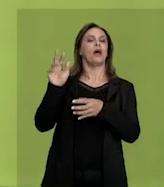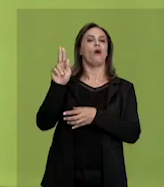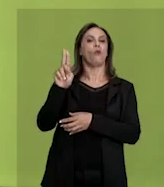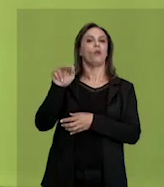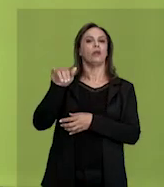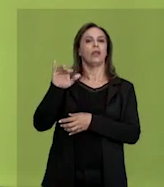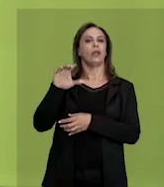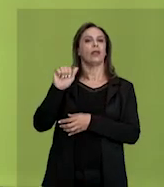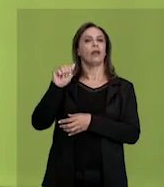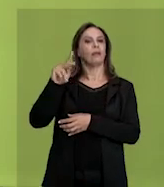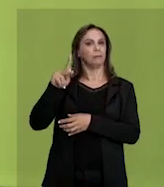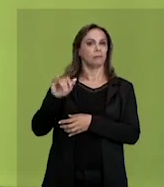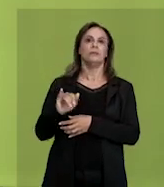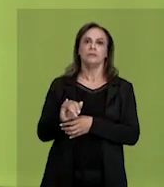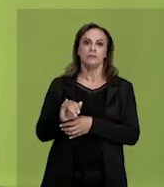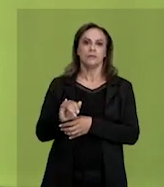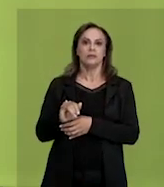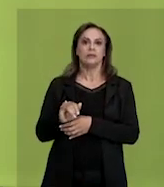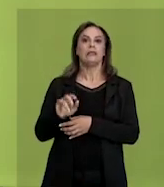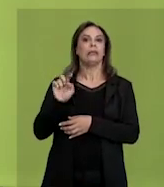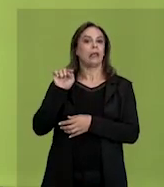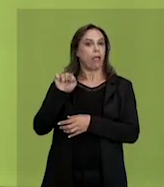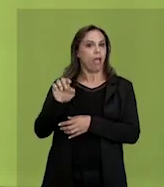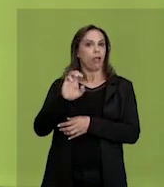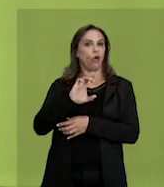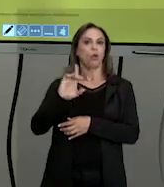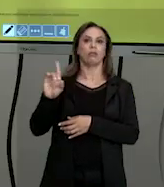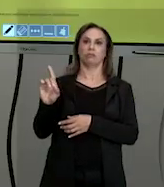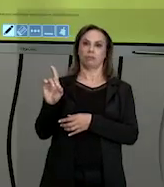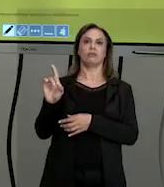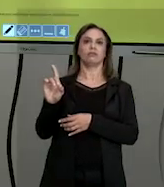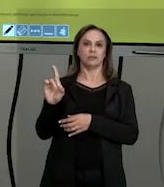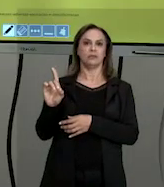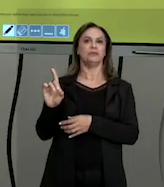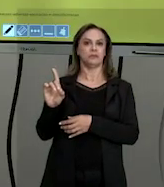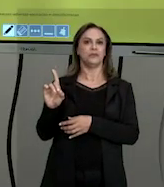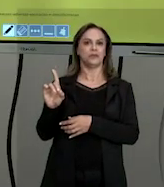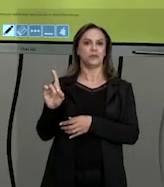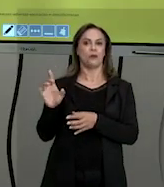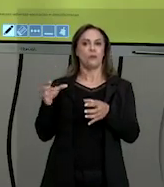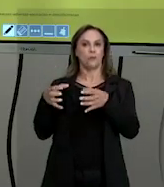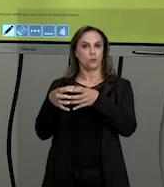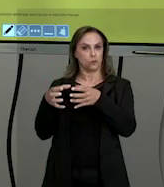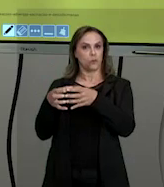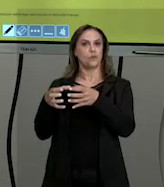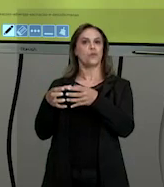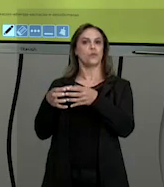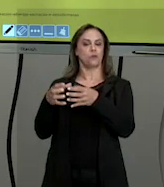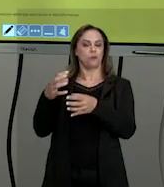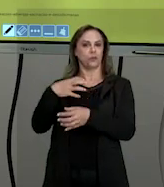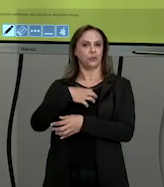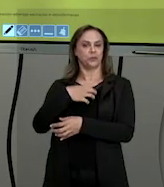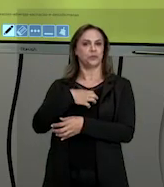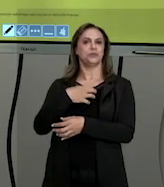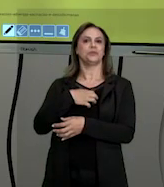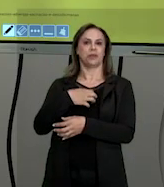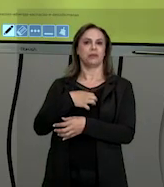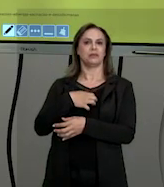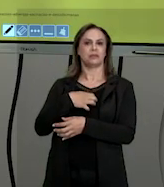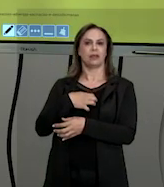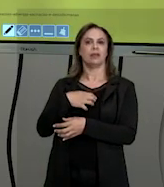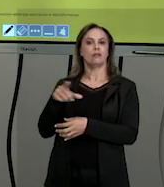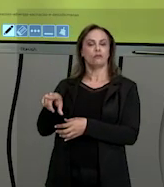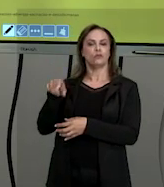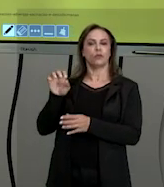blog de ciência da Unicamp, que é a plataforma da qual eu escolhi esse texto que nós vamos